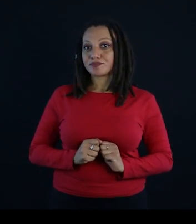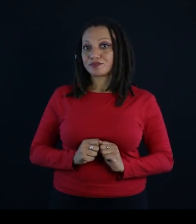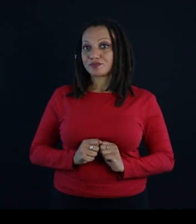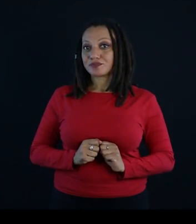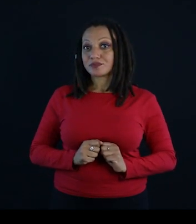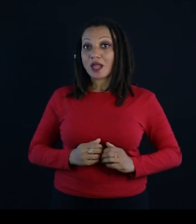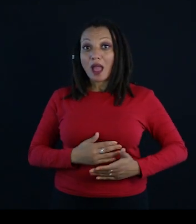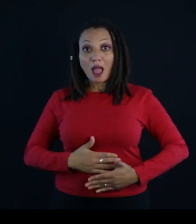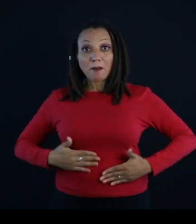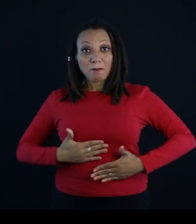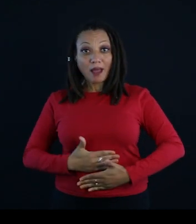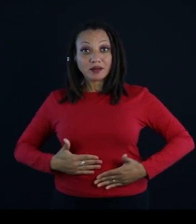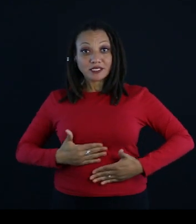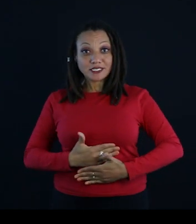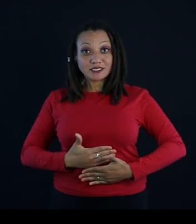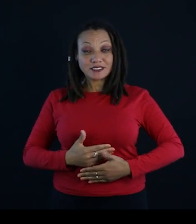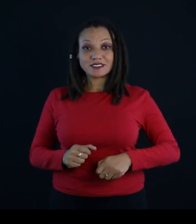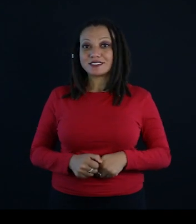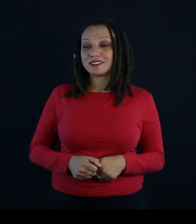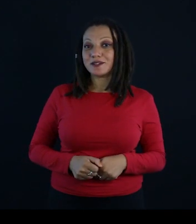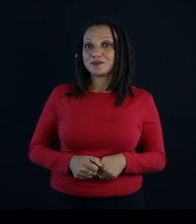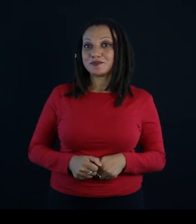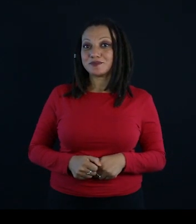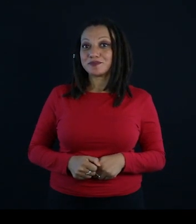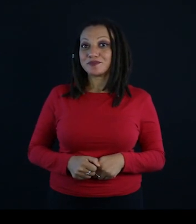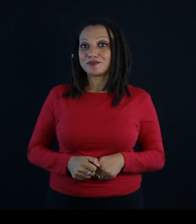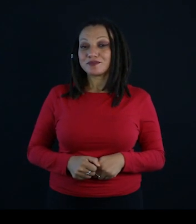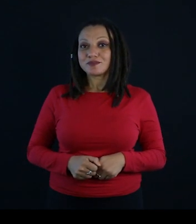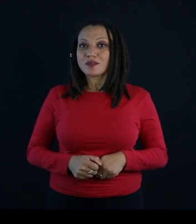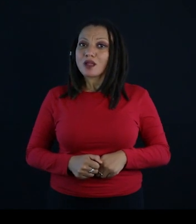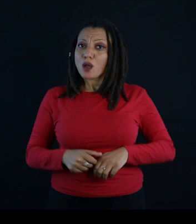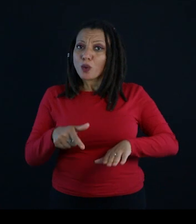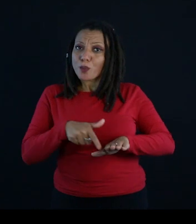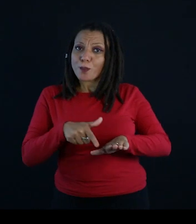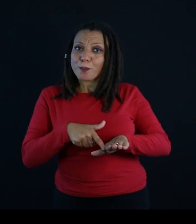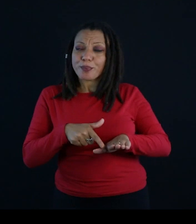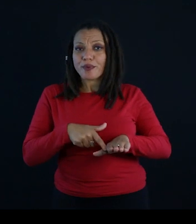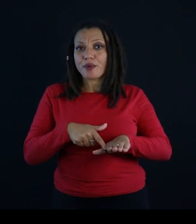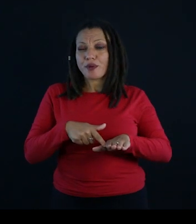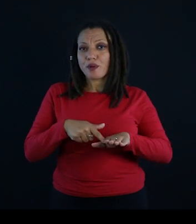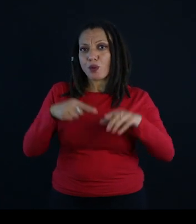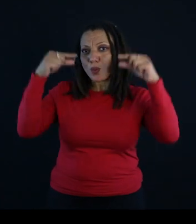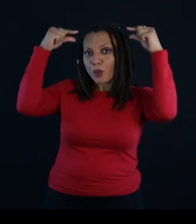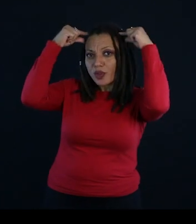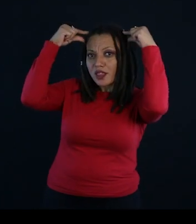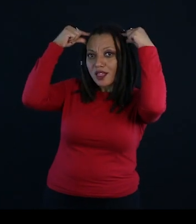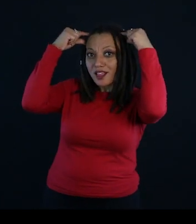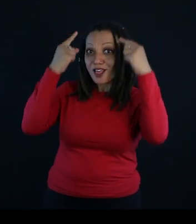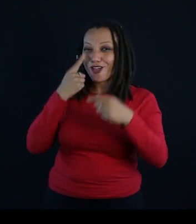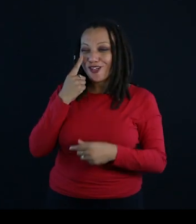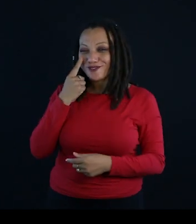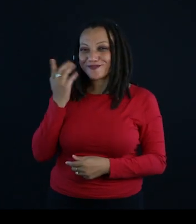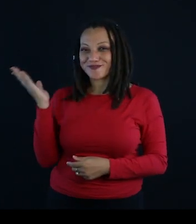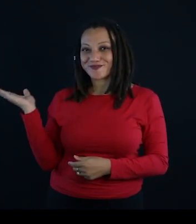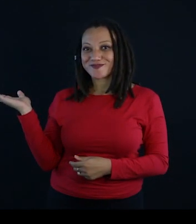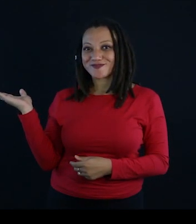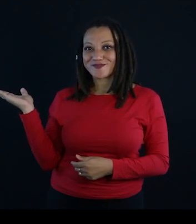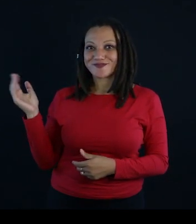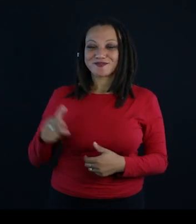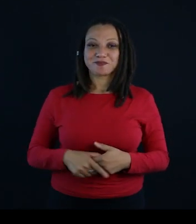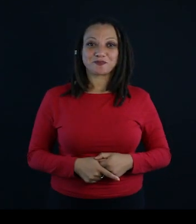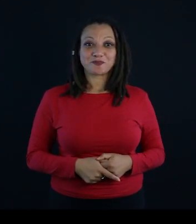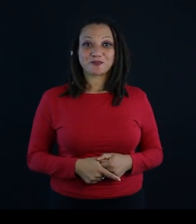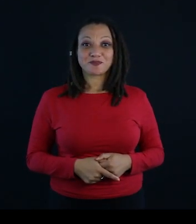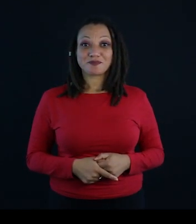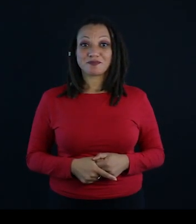a barriga, a patinha, a gente já sabe, um olhinho aqui. Beleza. Então, ó, vamos